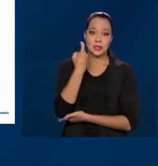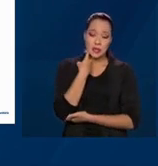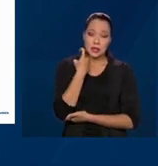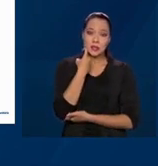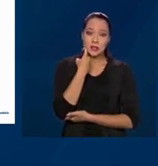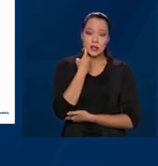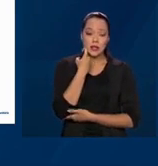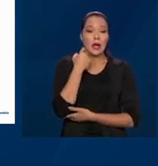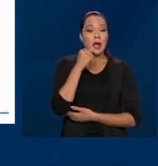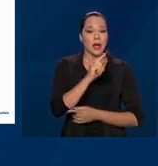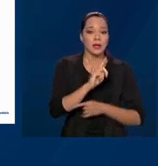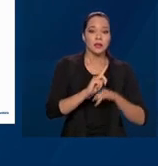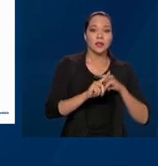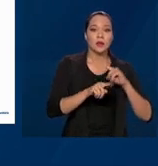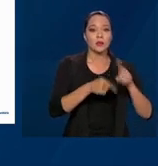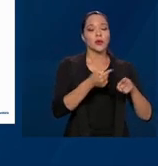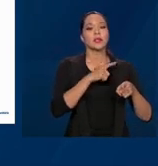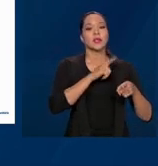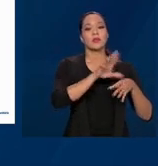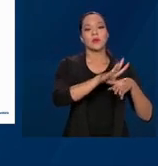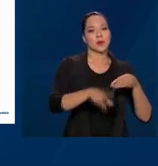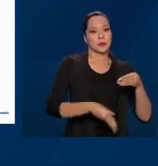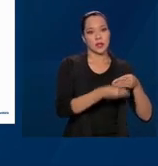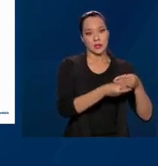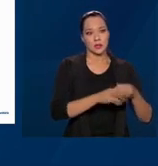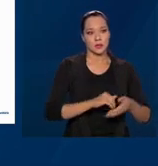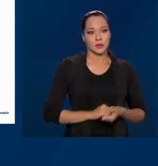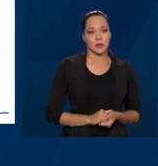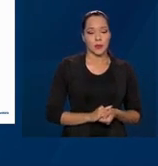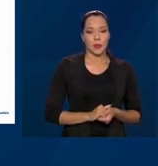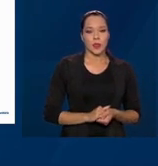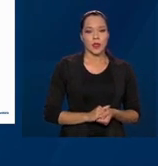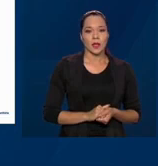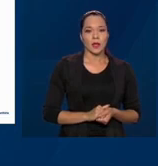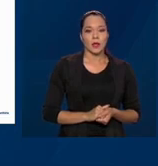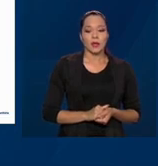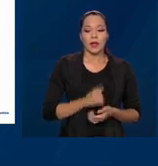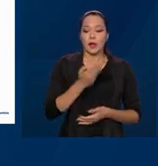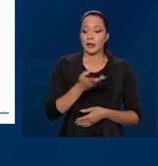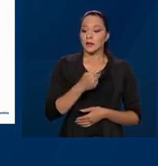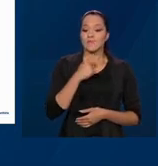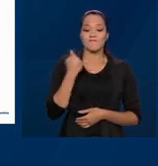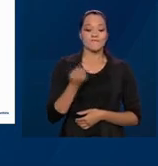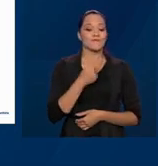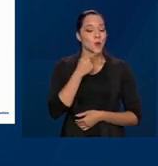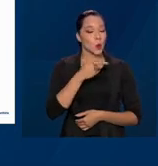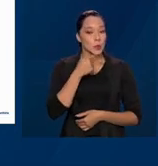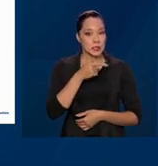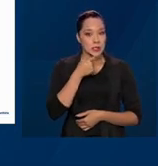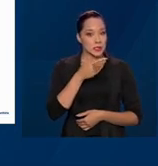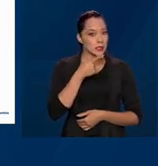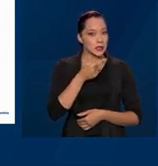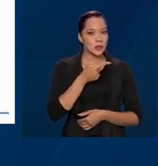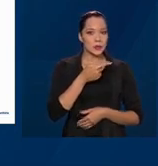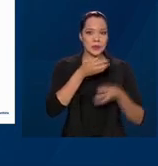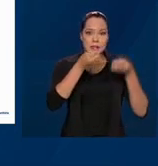Quinta-feira, na sexta, a gente recebeu uma complementação, e ali a gente não pôde explorar com